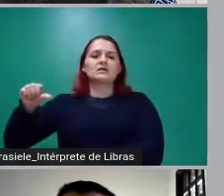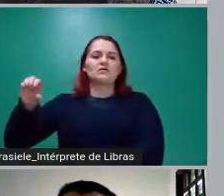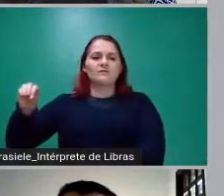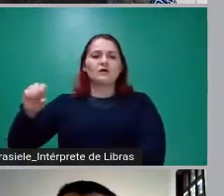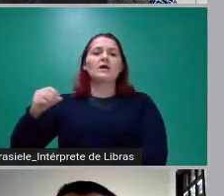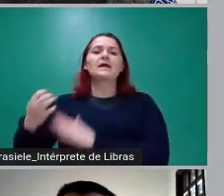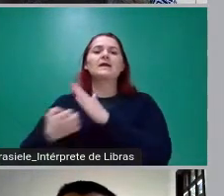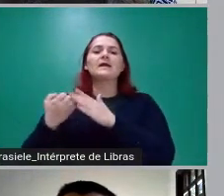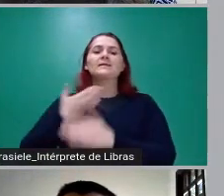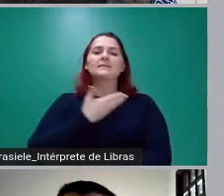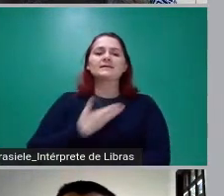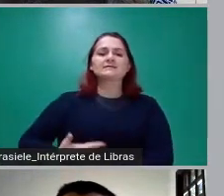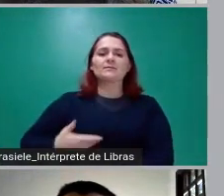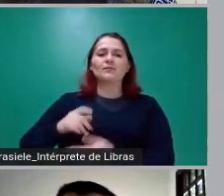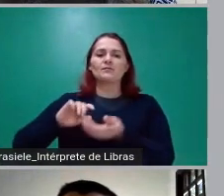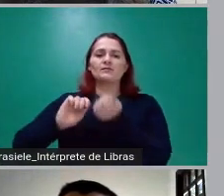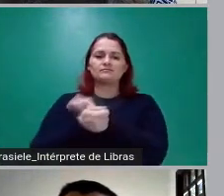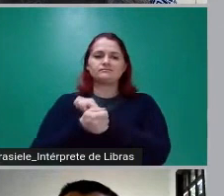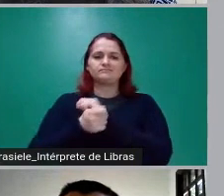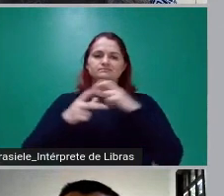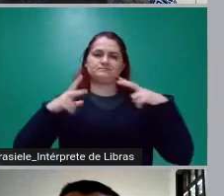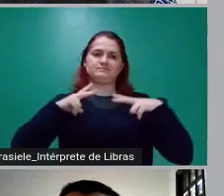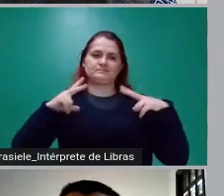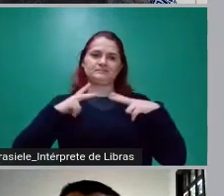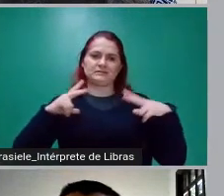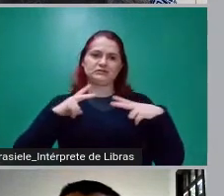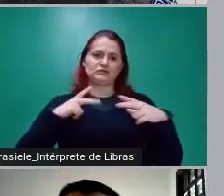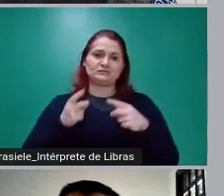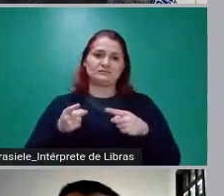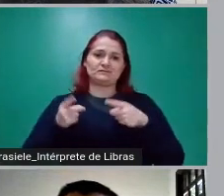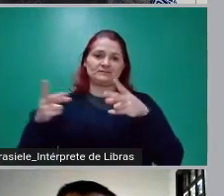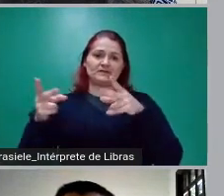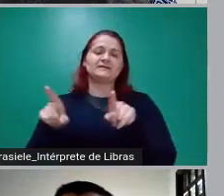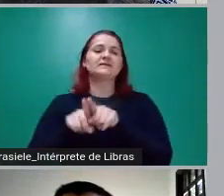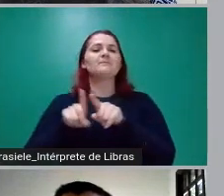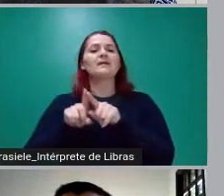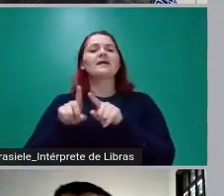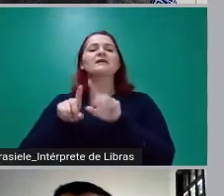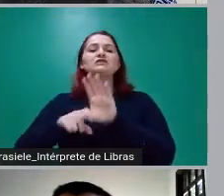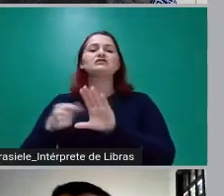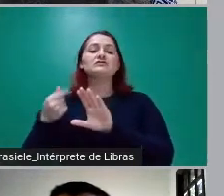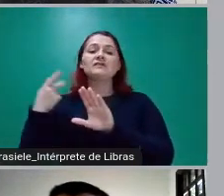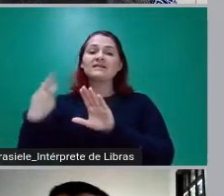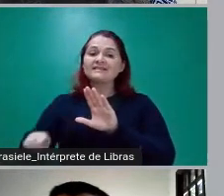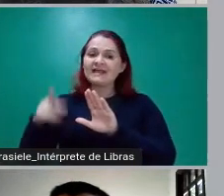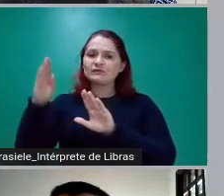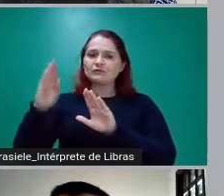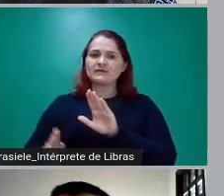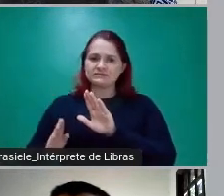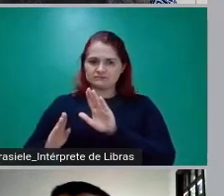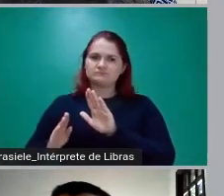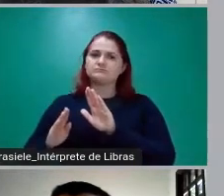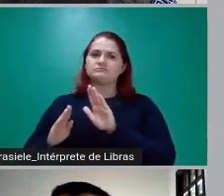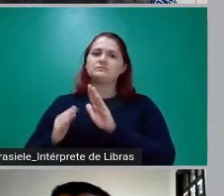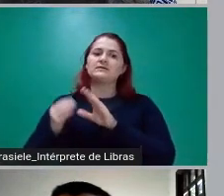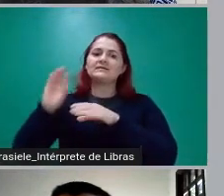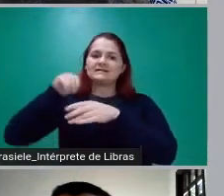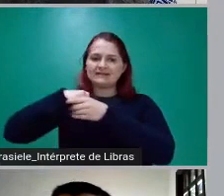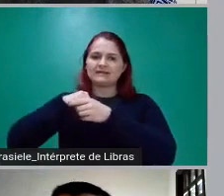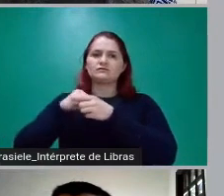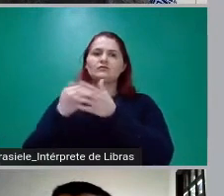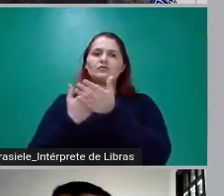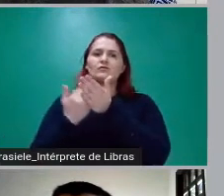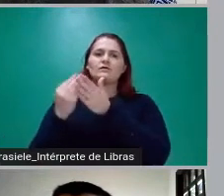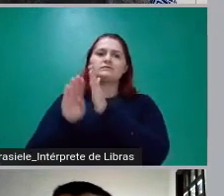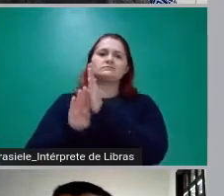comercial, internalização da dívida, crescimento acelerado dessa dívida interna, culminando tudo no que a gente pode chamar aí no canto